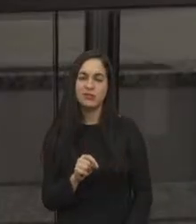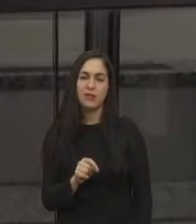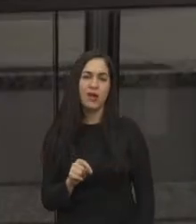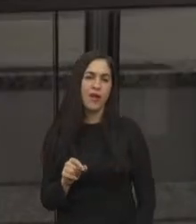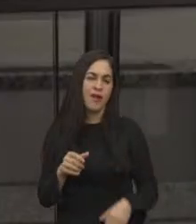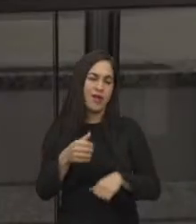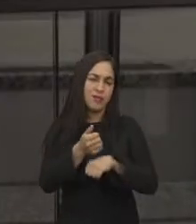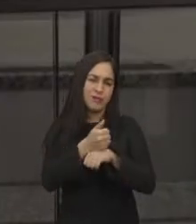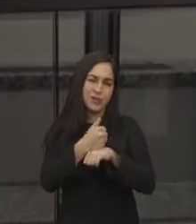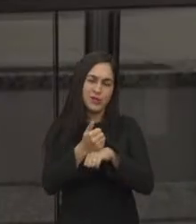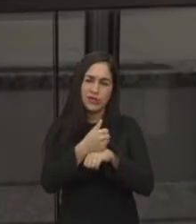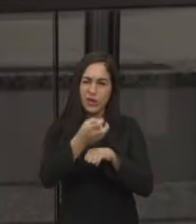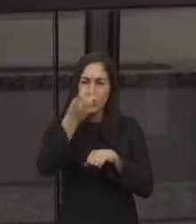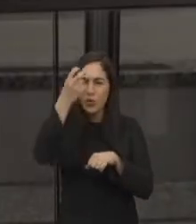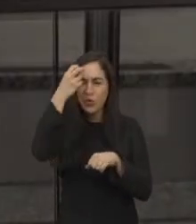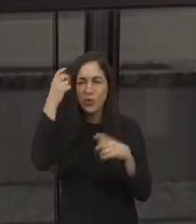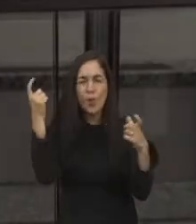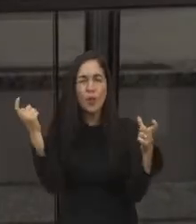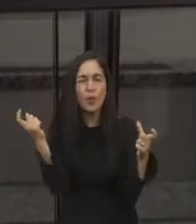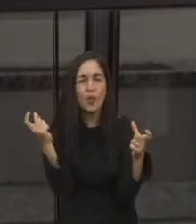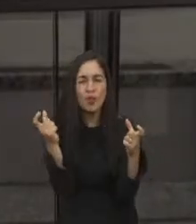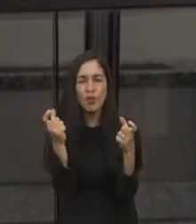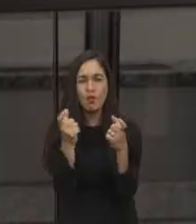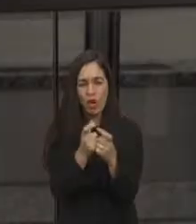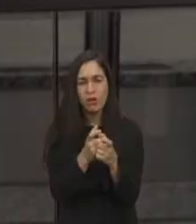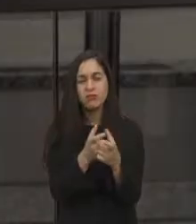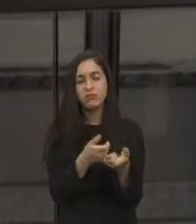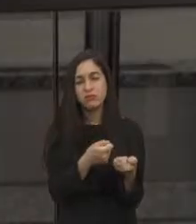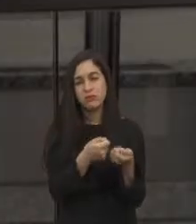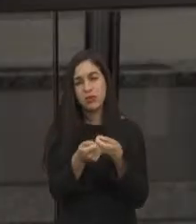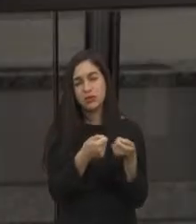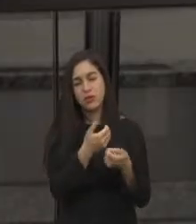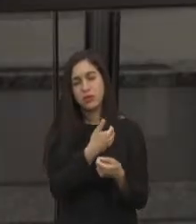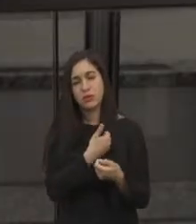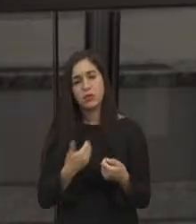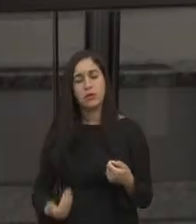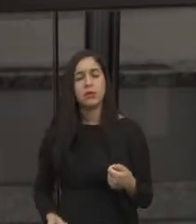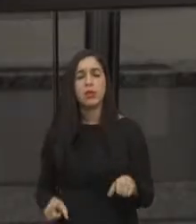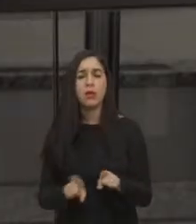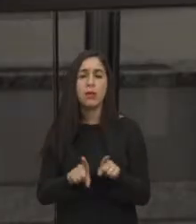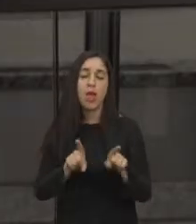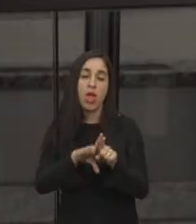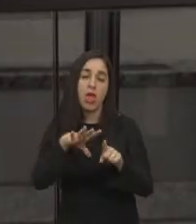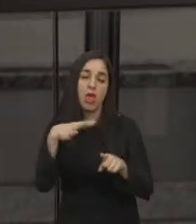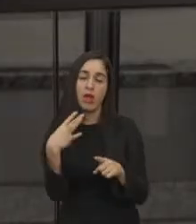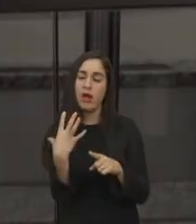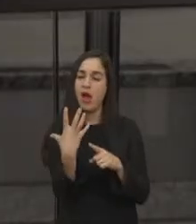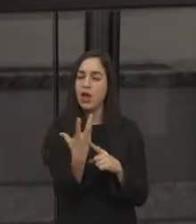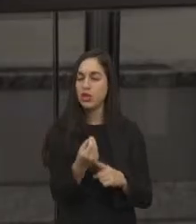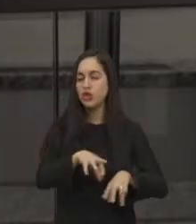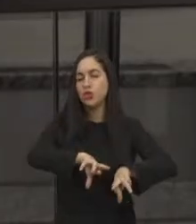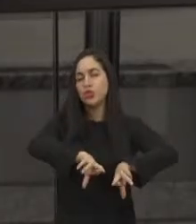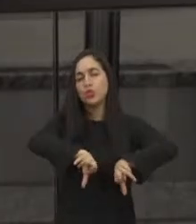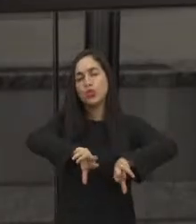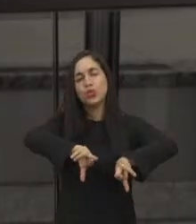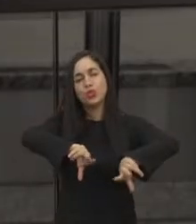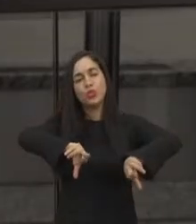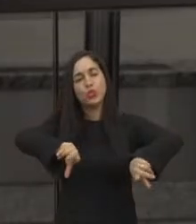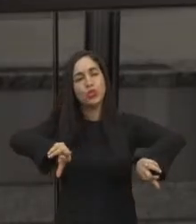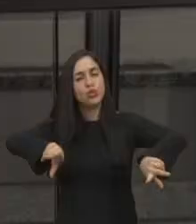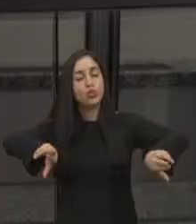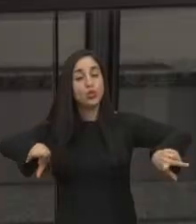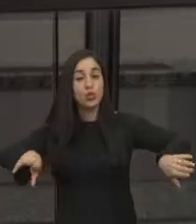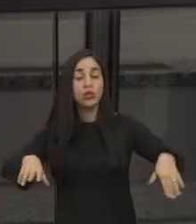atuação na área cultural, tanto para gestores públicos quanto para os artistas, para as áreas diversas. Então, seria, de